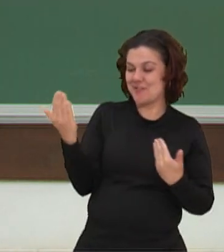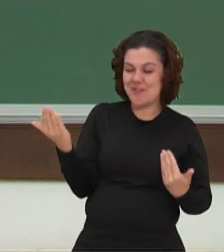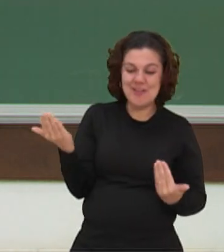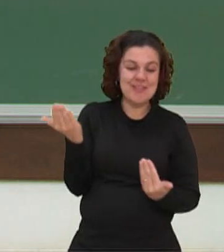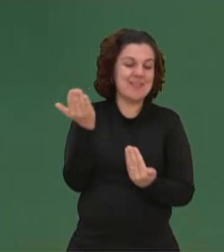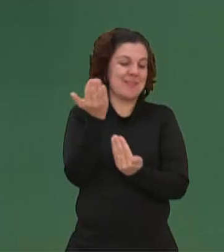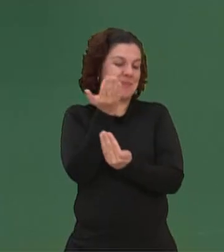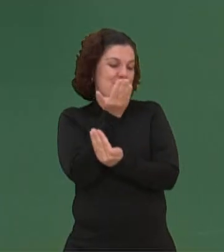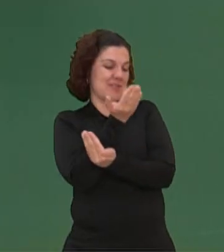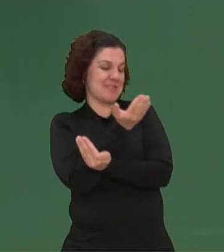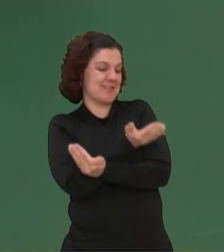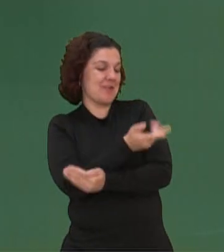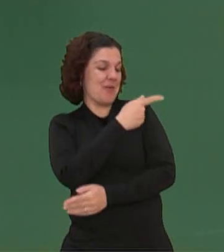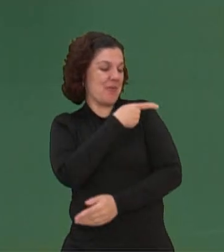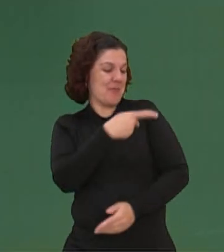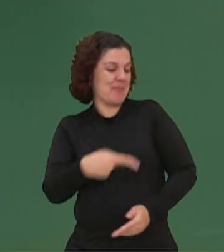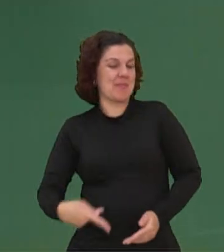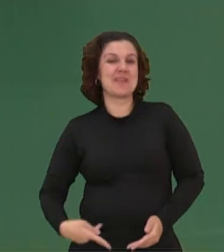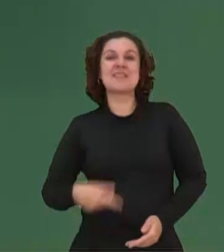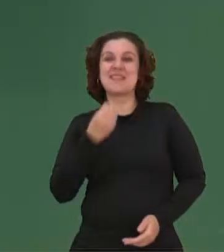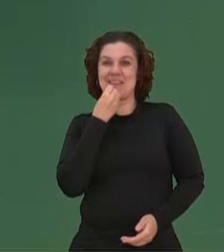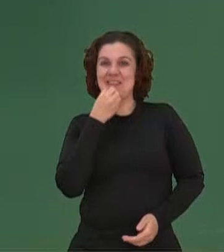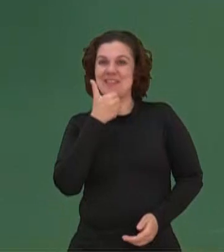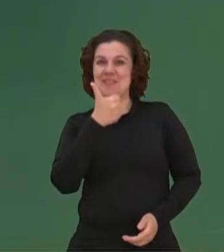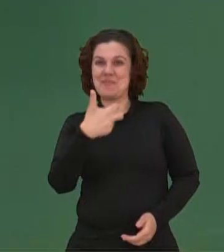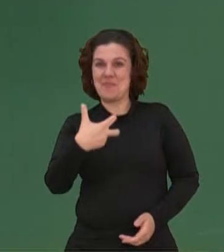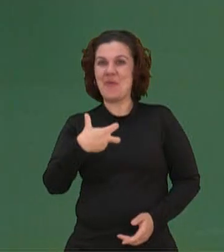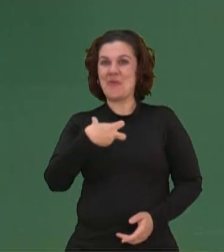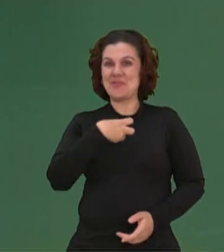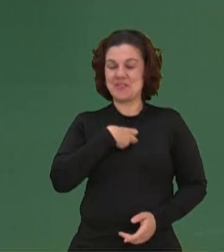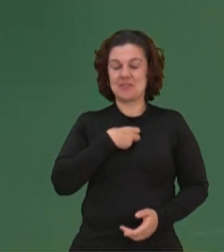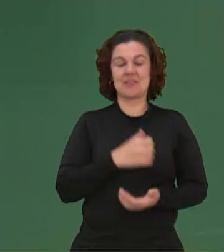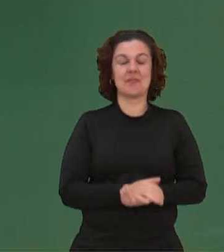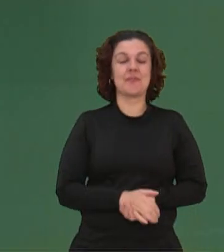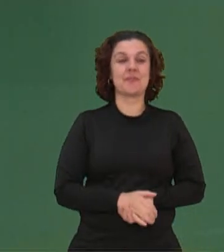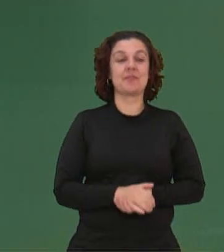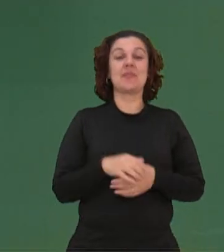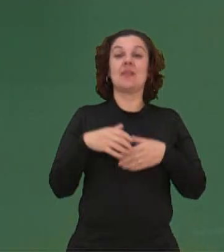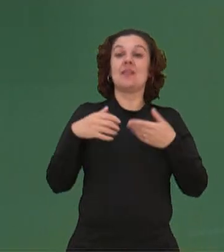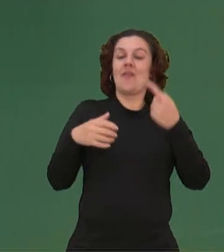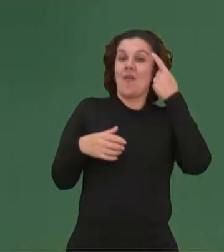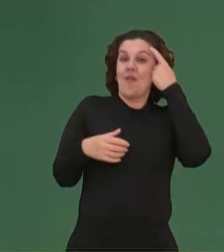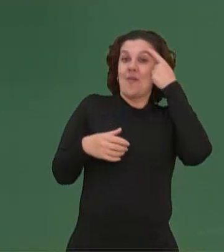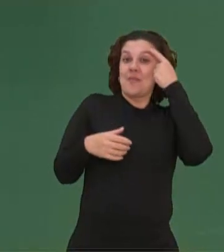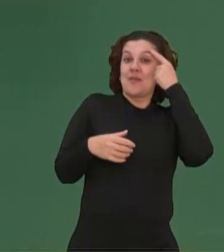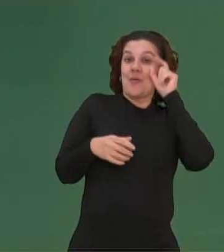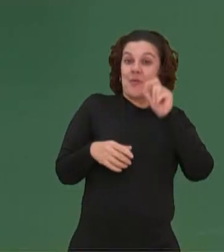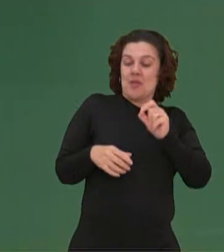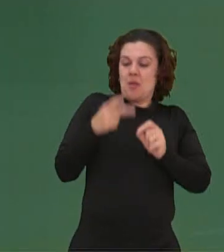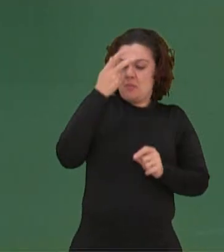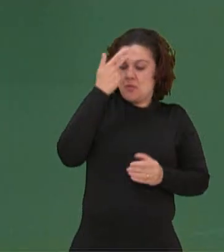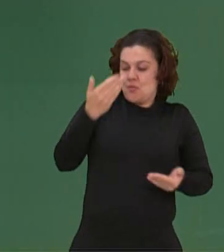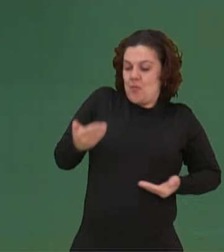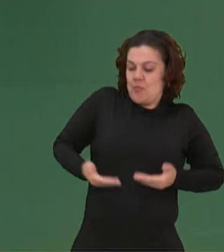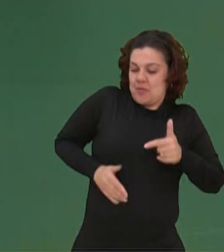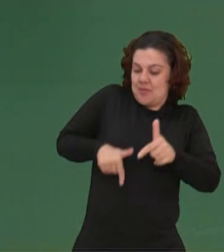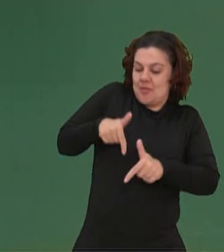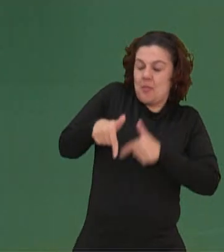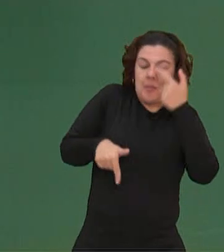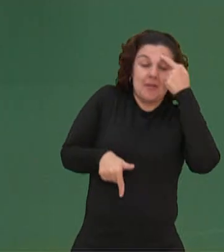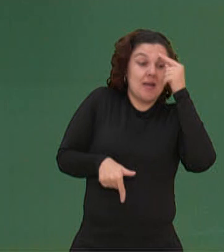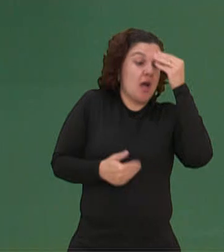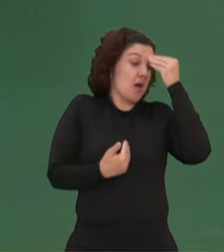e retribuição. A ideia era que o trabalhador fosse grato ao Getúlio, pelo Getúlio ser tão bondoso, e